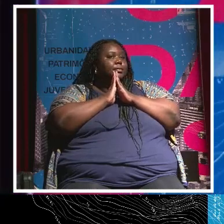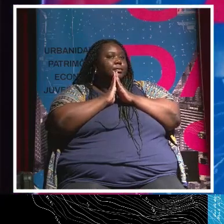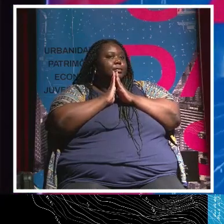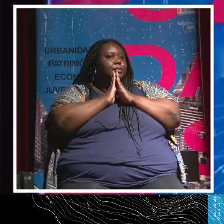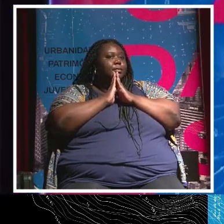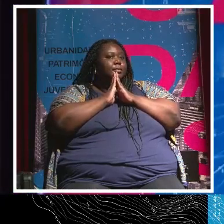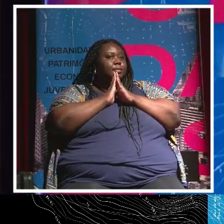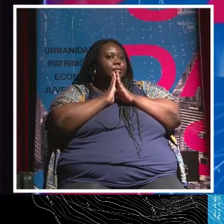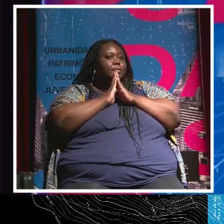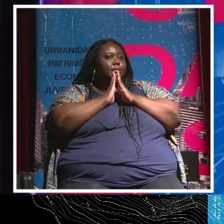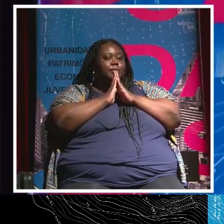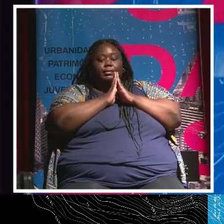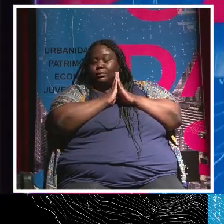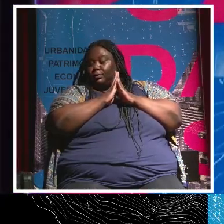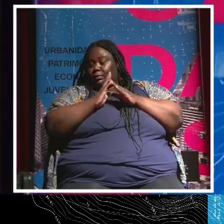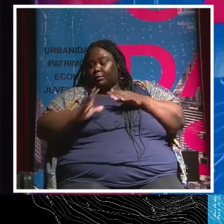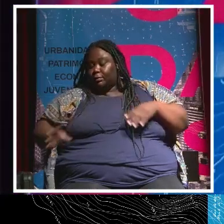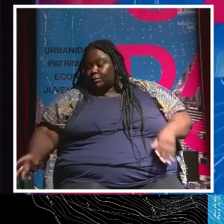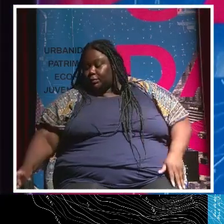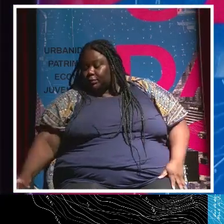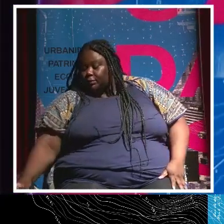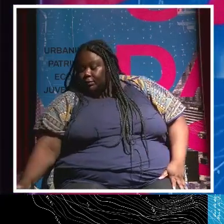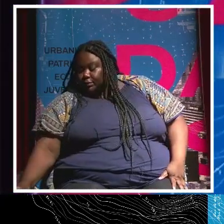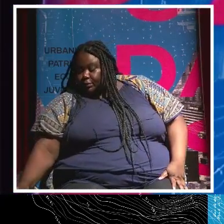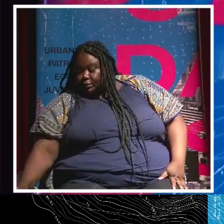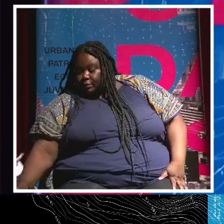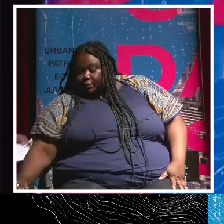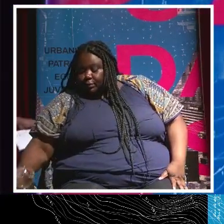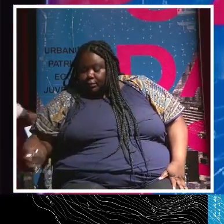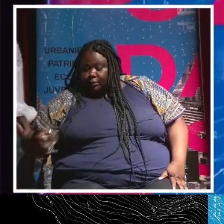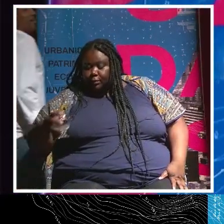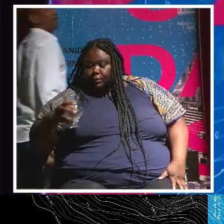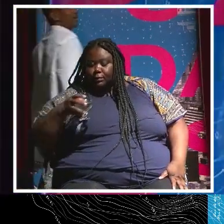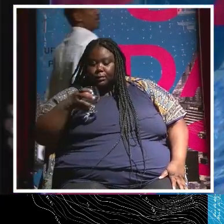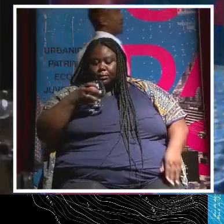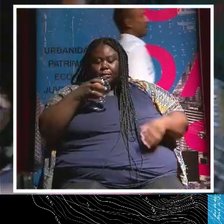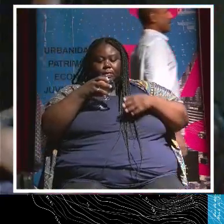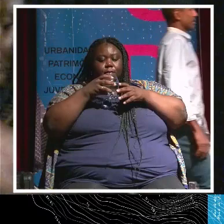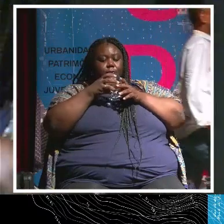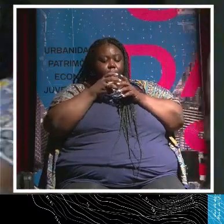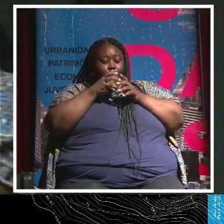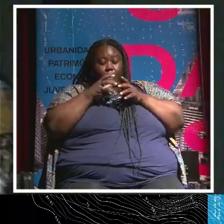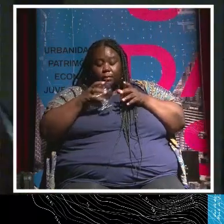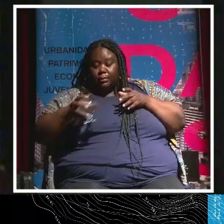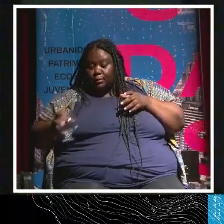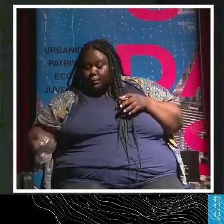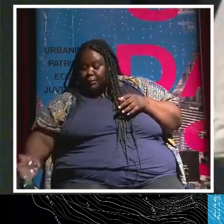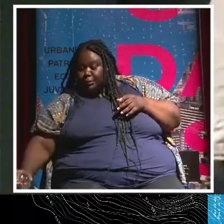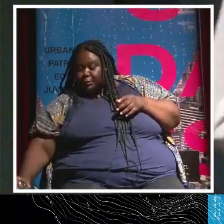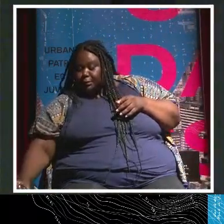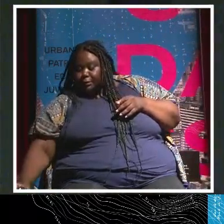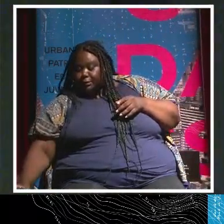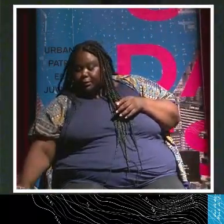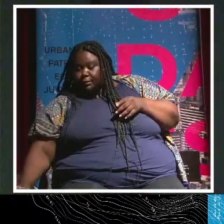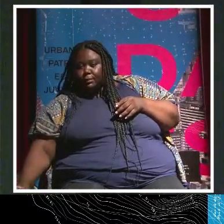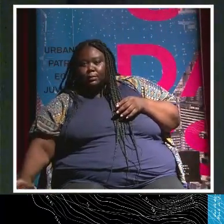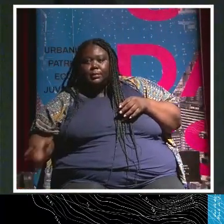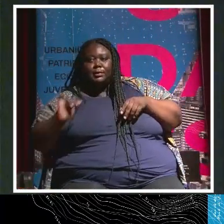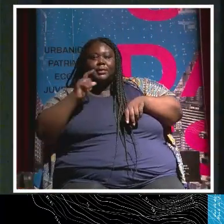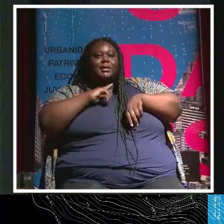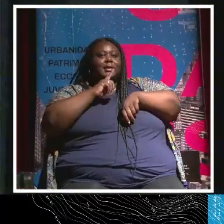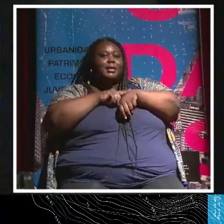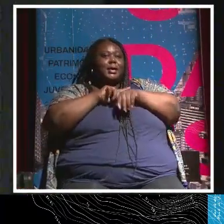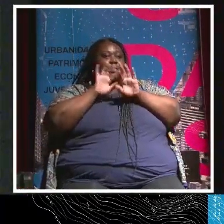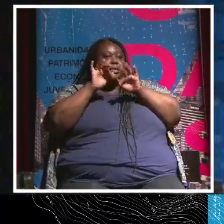Empolgada para esse bate-papo aqui, viu, gente? E se der tempo, no finalzinho, a gente abre para perguntas, tá bom? Já está chegando